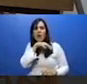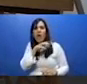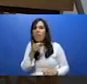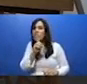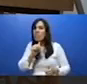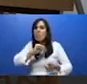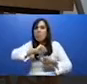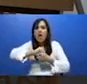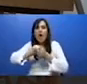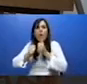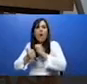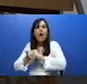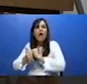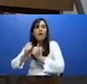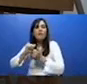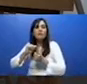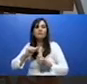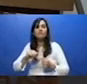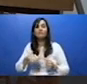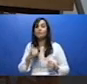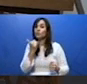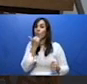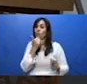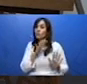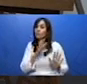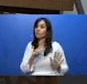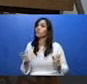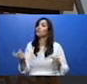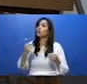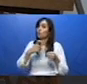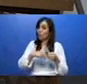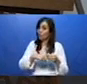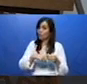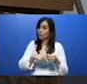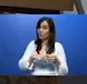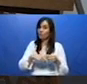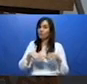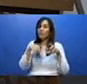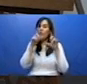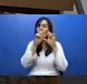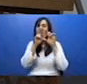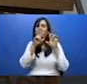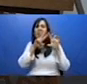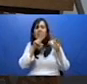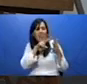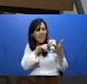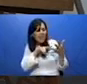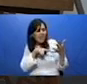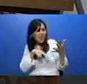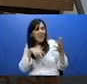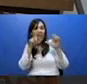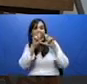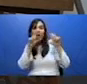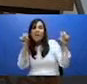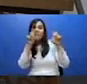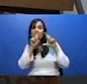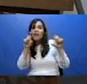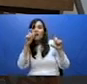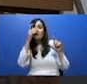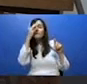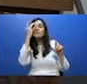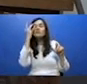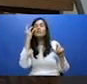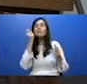para vou começar de novo, tá? Nós vamos ler as frases, escrever no caderno que mudanças